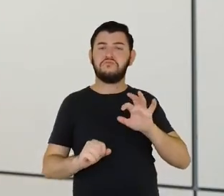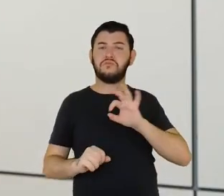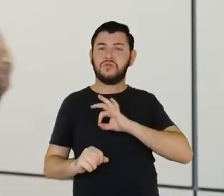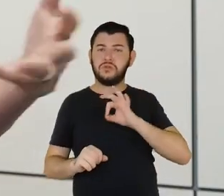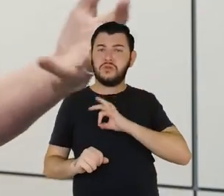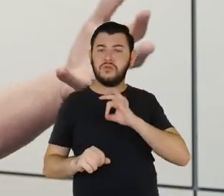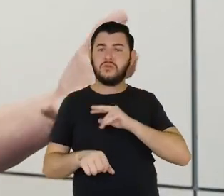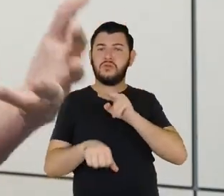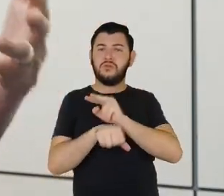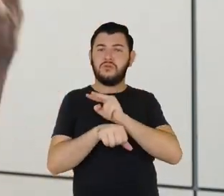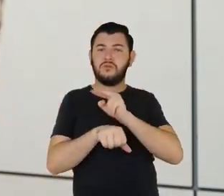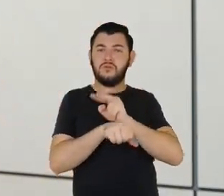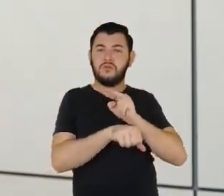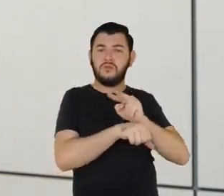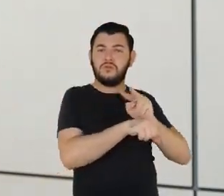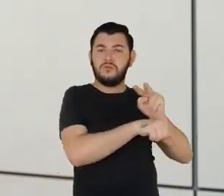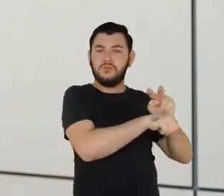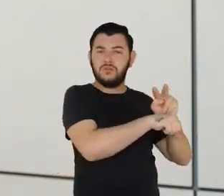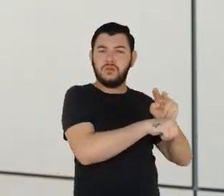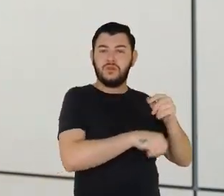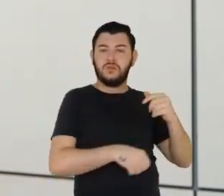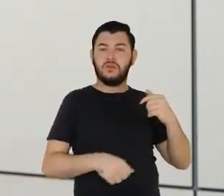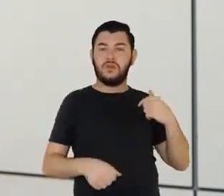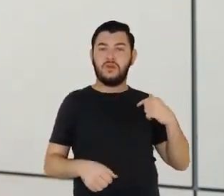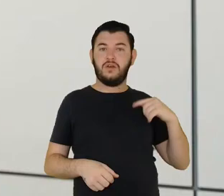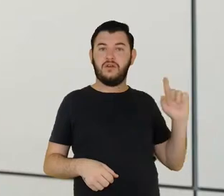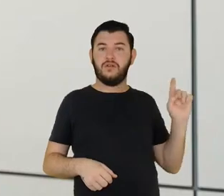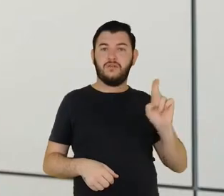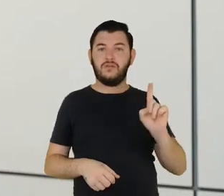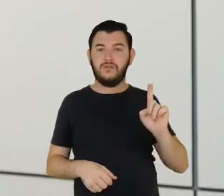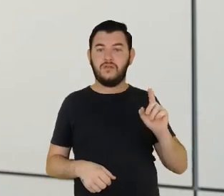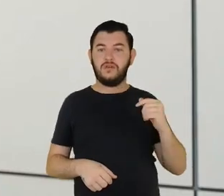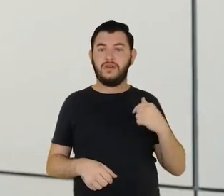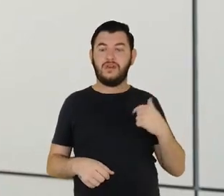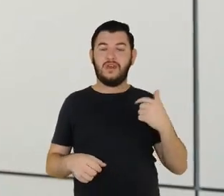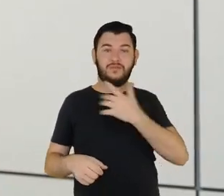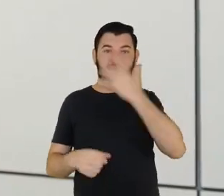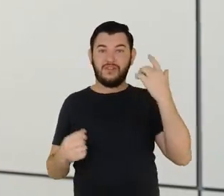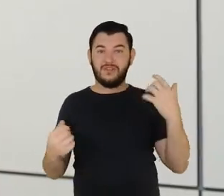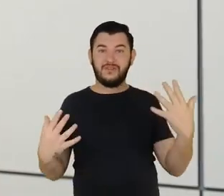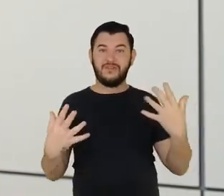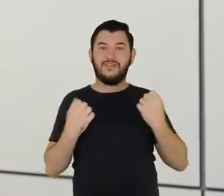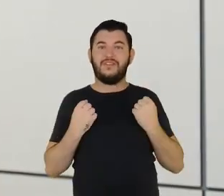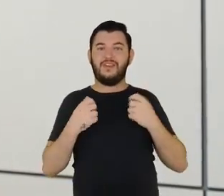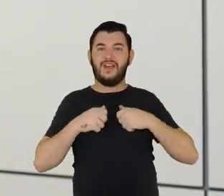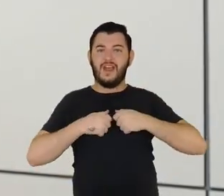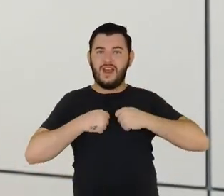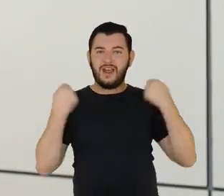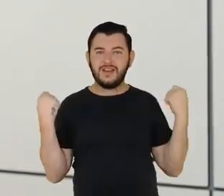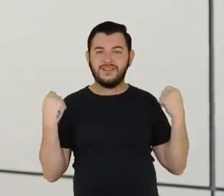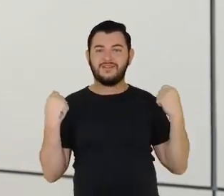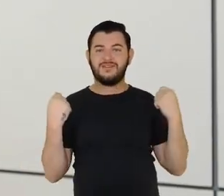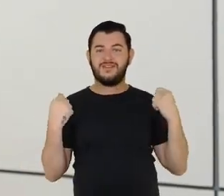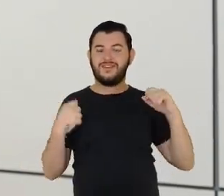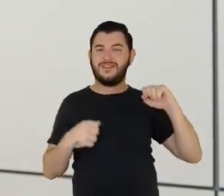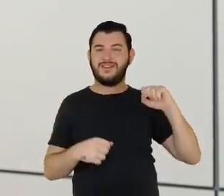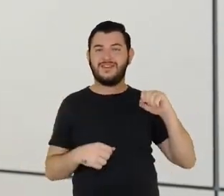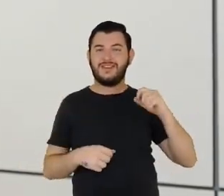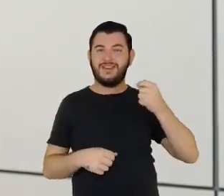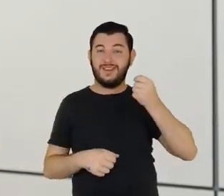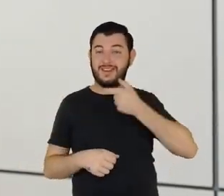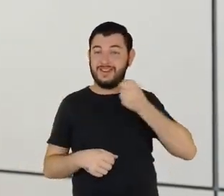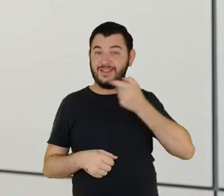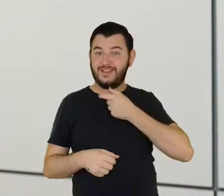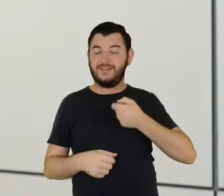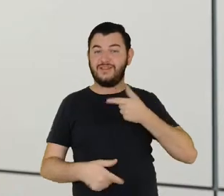né? Rasgaram a roupa. Eu tenho um negócio engraçado, que eu tenho um lance de ser ator da Globo durante 45 anos, que me transformou num cara